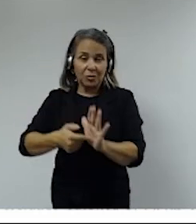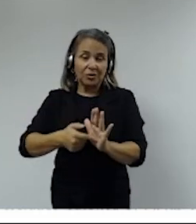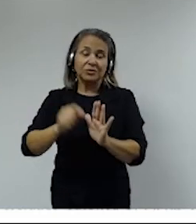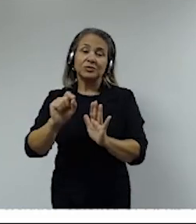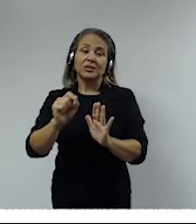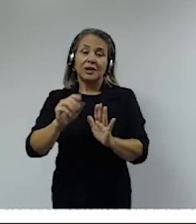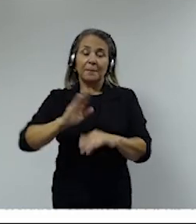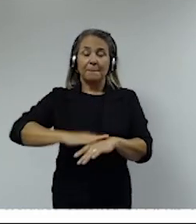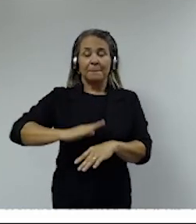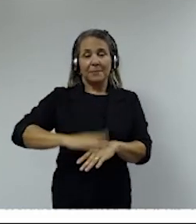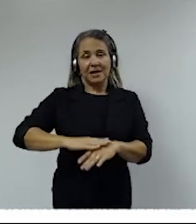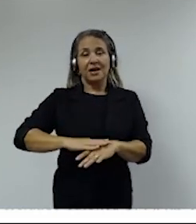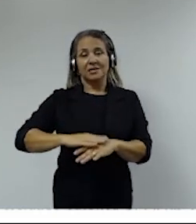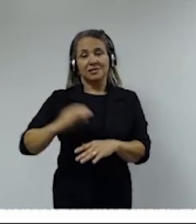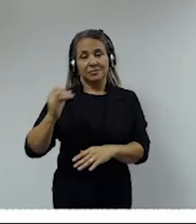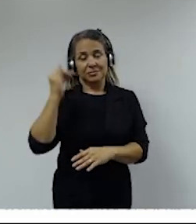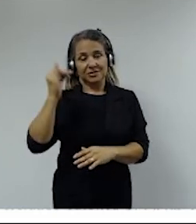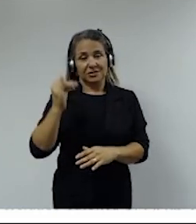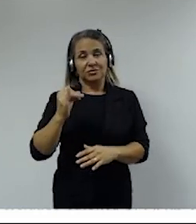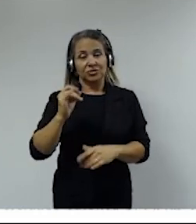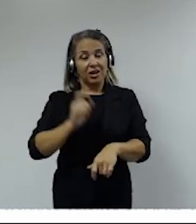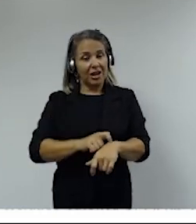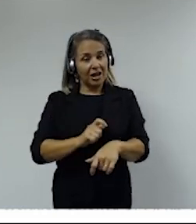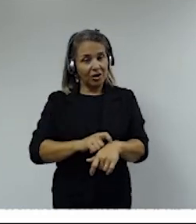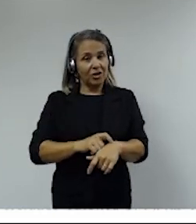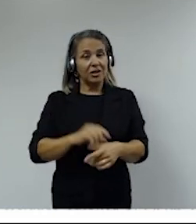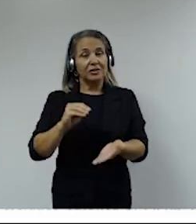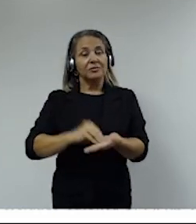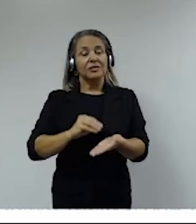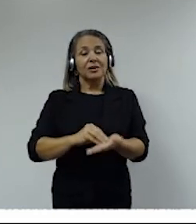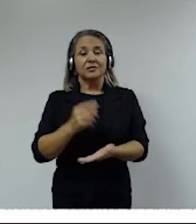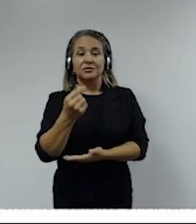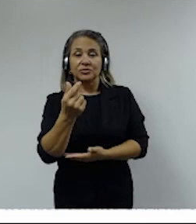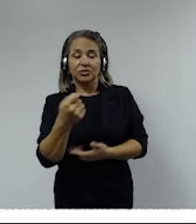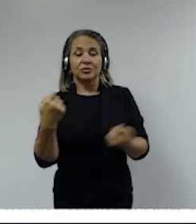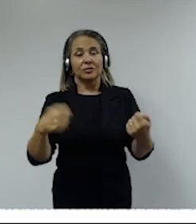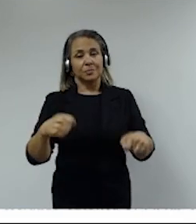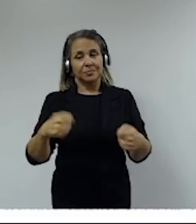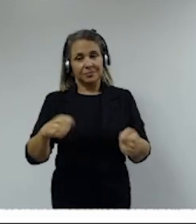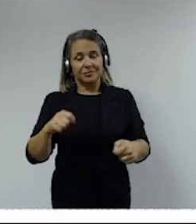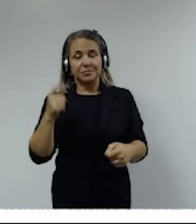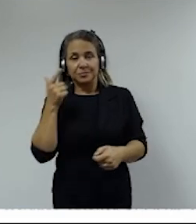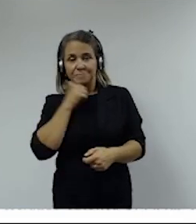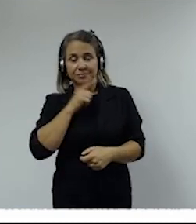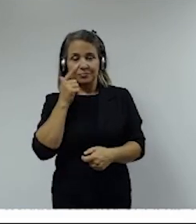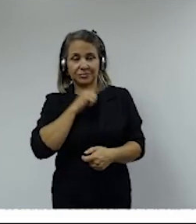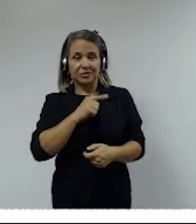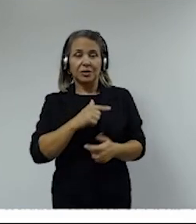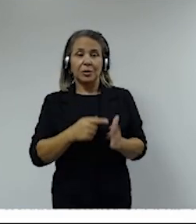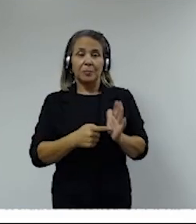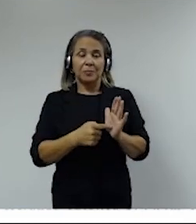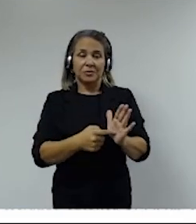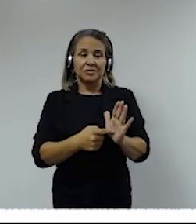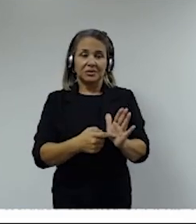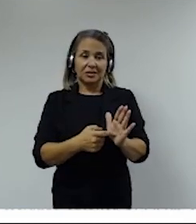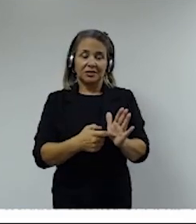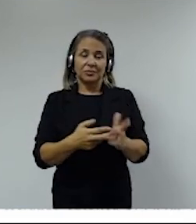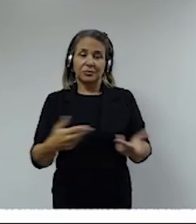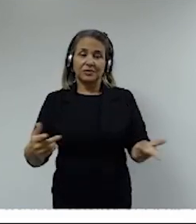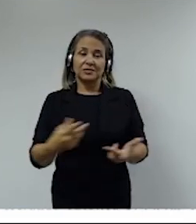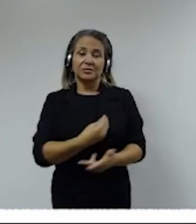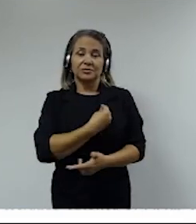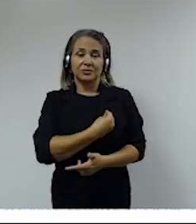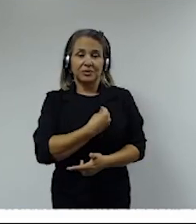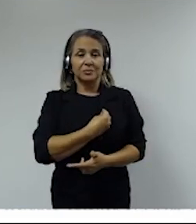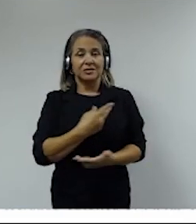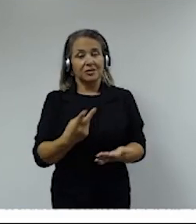mais relevante em situações de escassez de recursos necessários para essa prática, como vivemos com grande